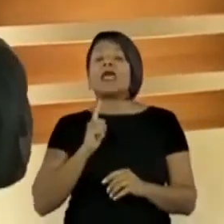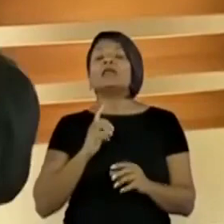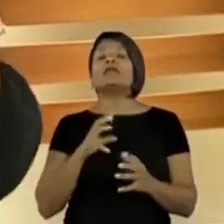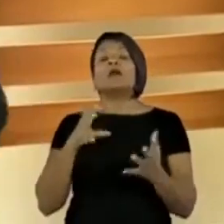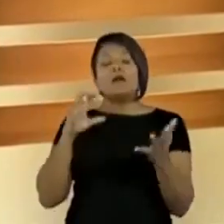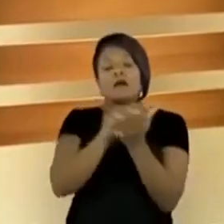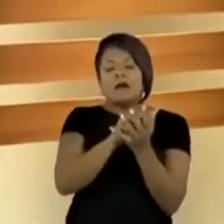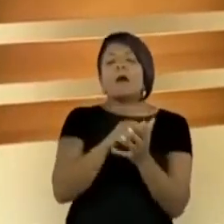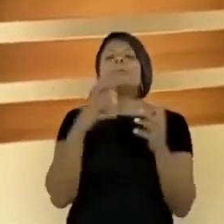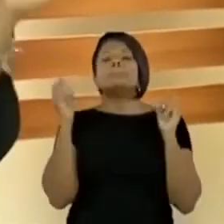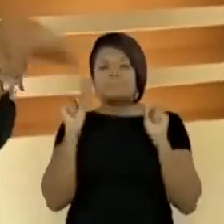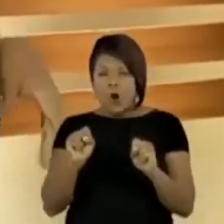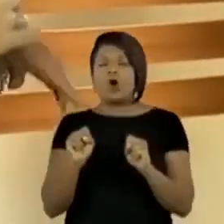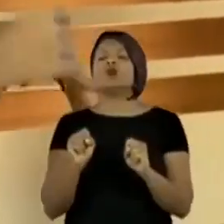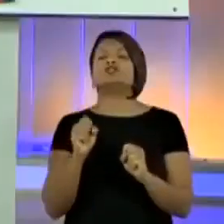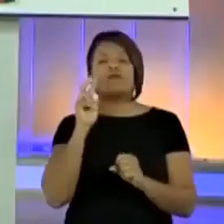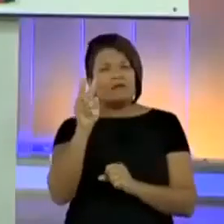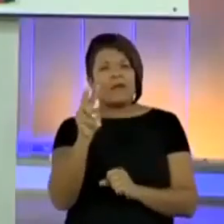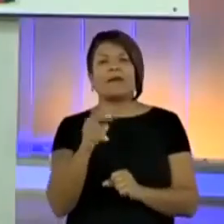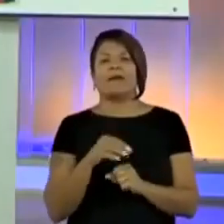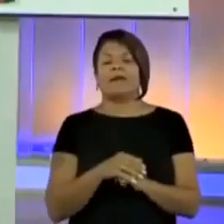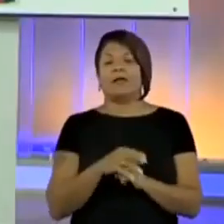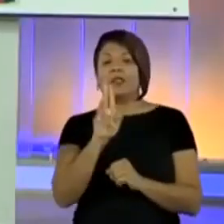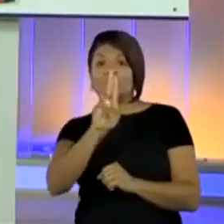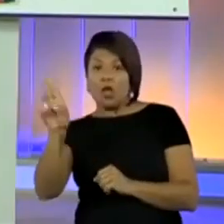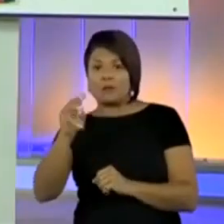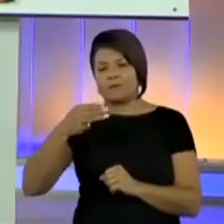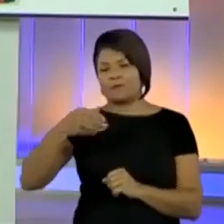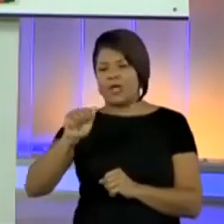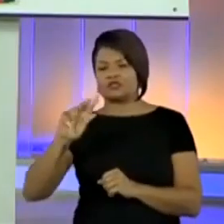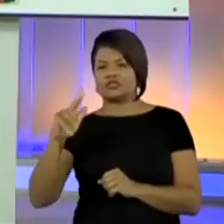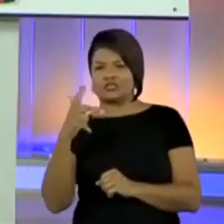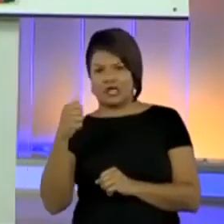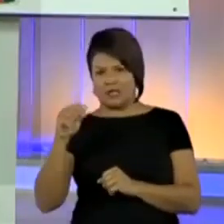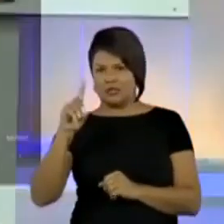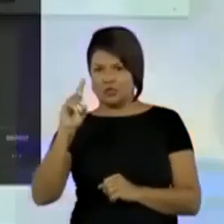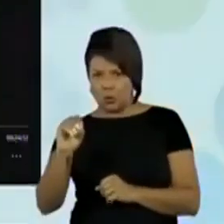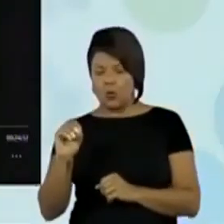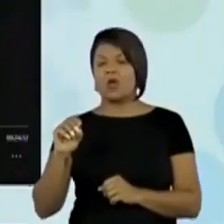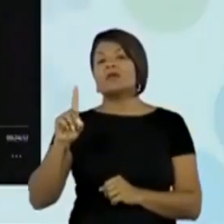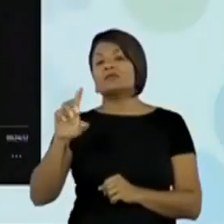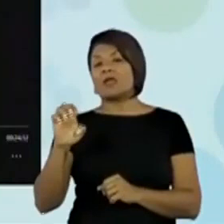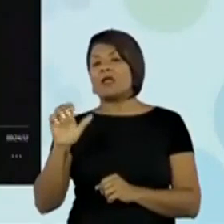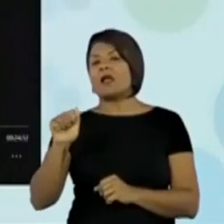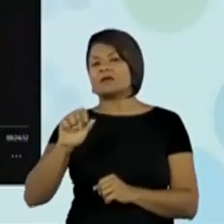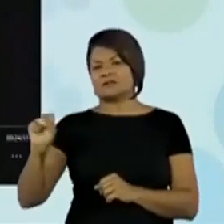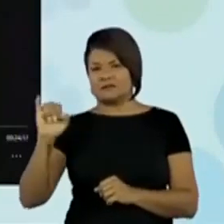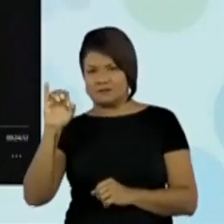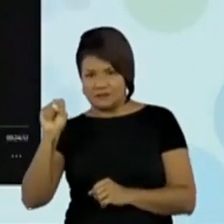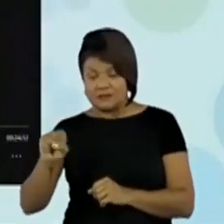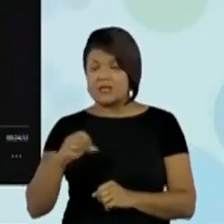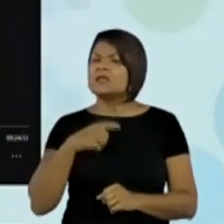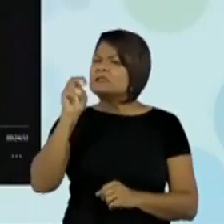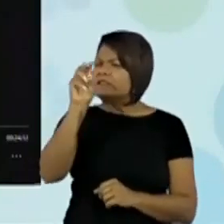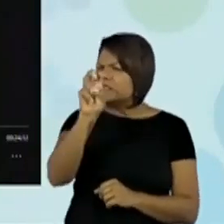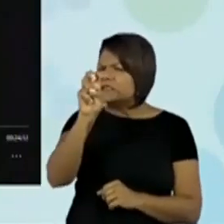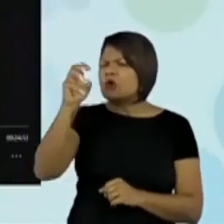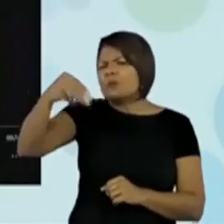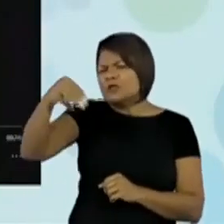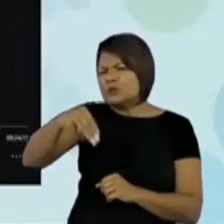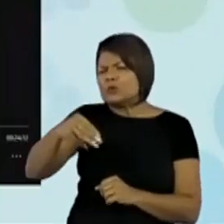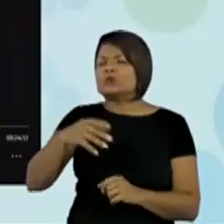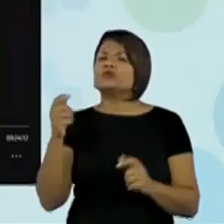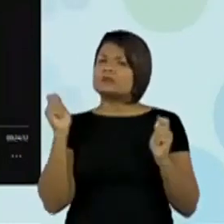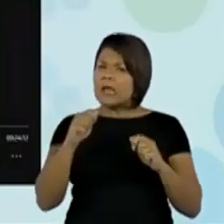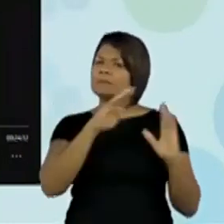público como Machado de Assis. Então eu trouxe ele para vocês hoje. Vou deixar aí 5 minutinhos para que vocês possam assistir e eu